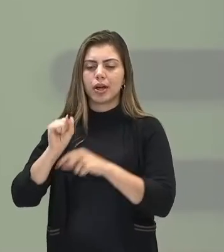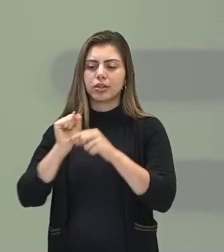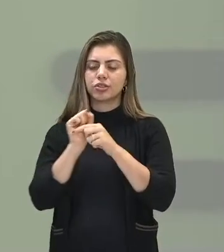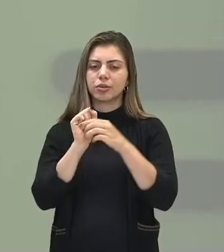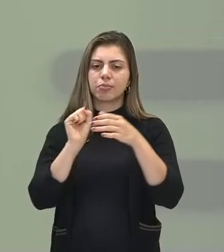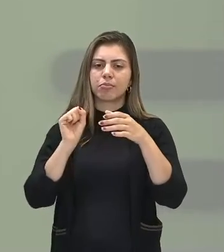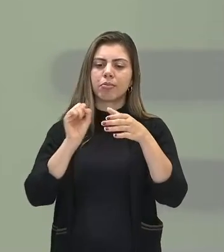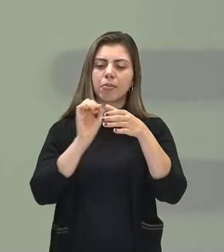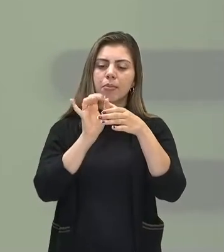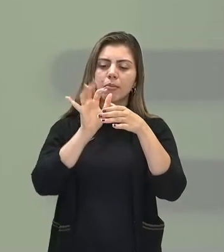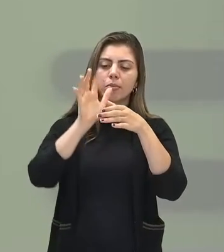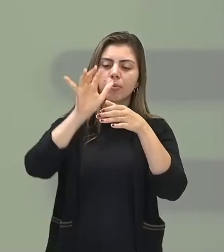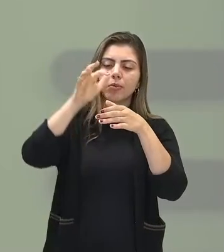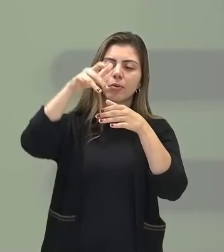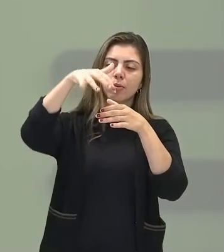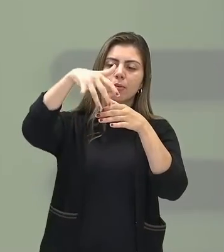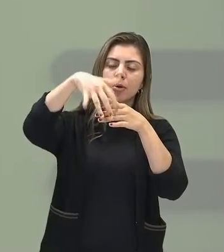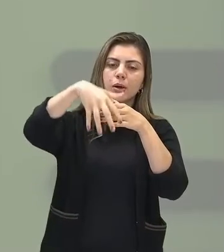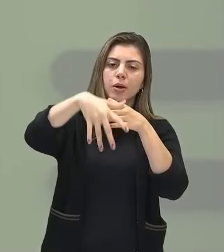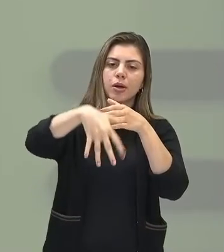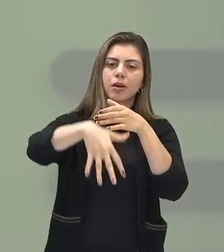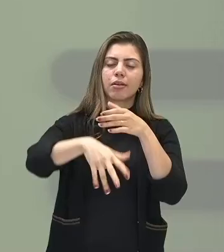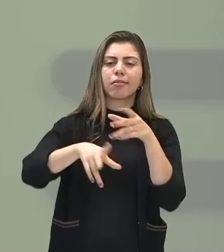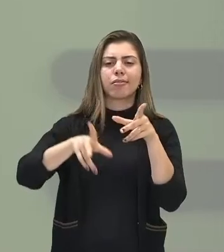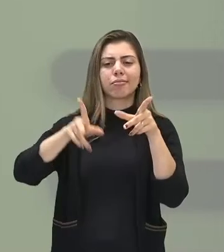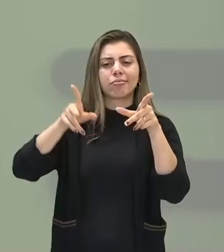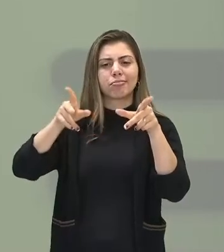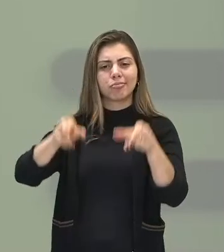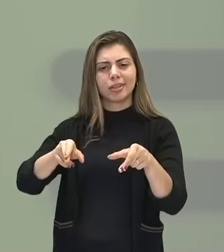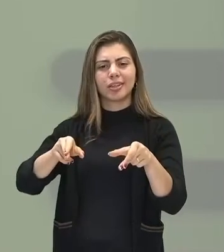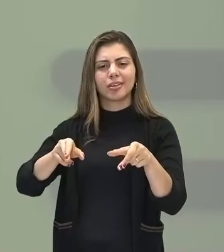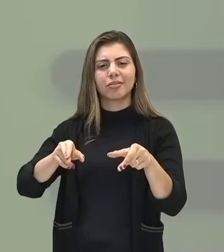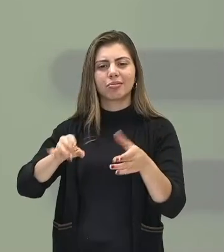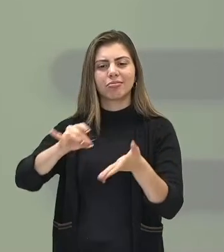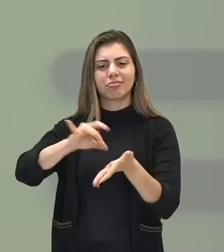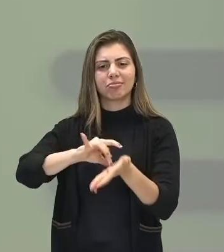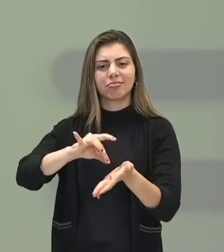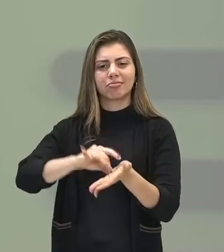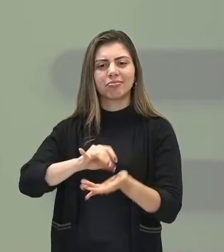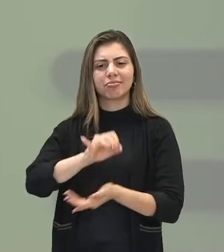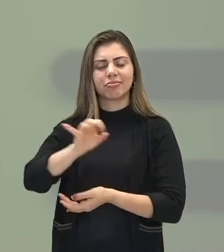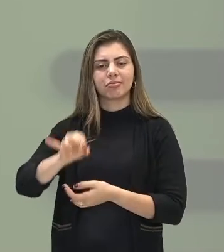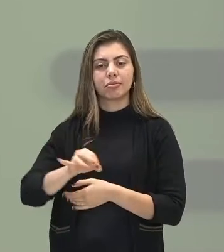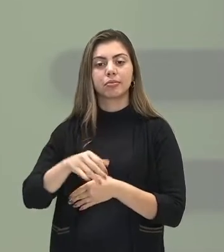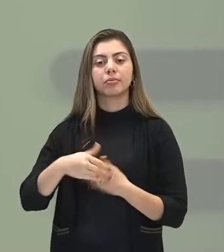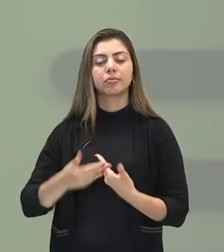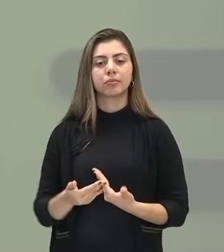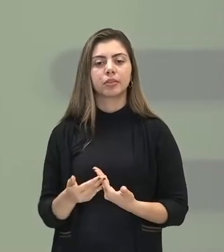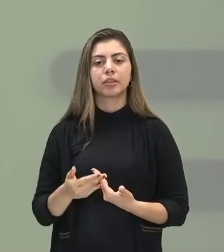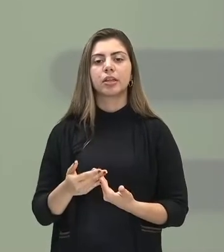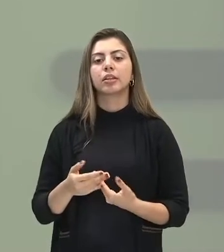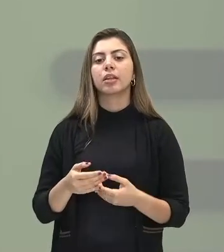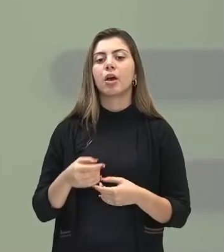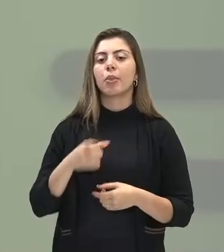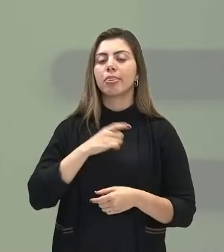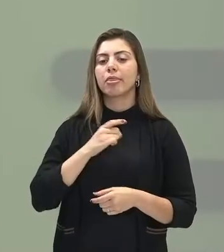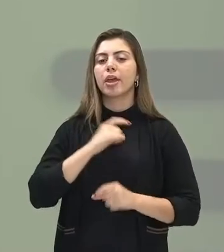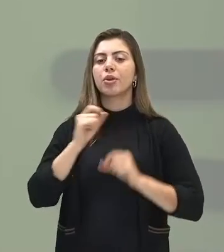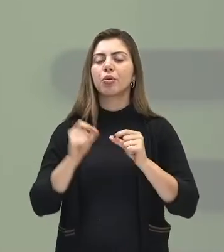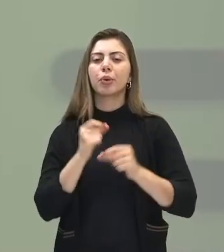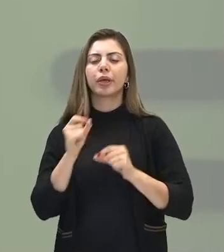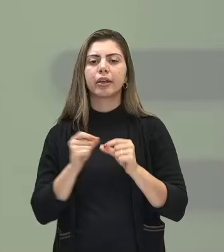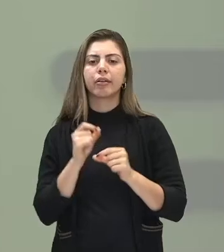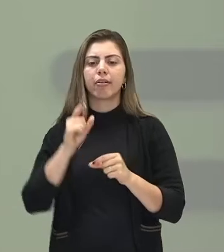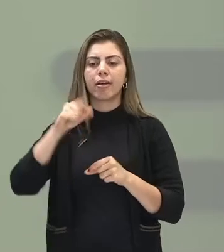uma aparência de uma erupção vulcânica, sendo acompanhada de espuma que